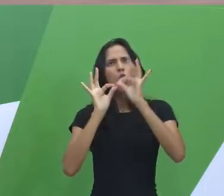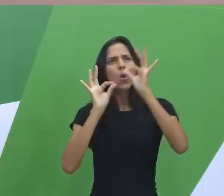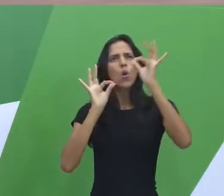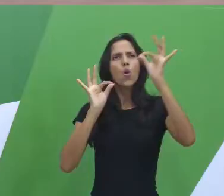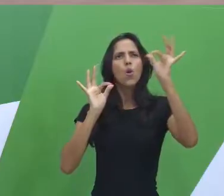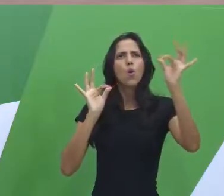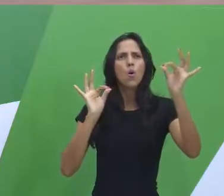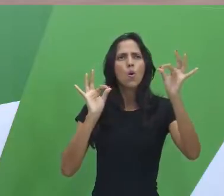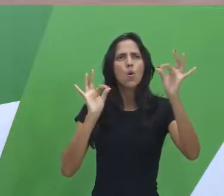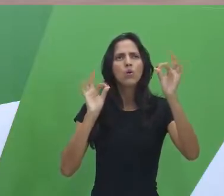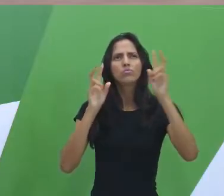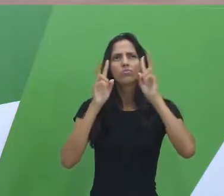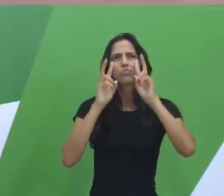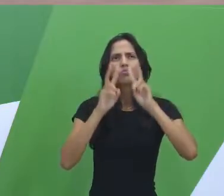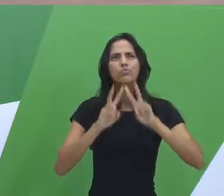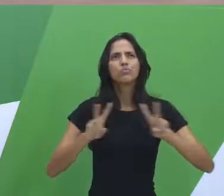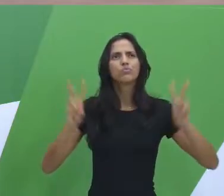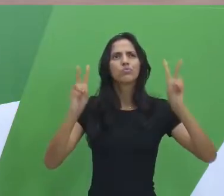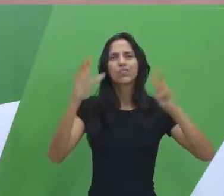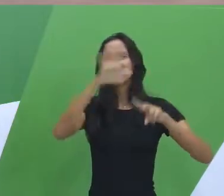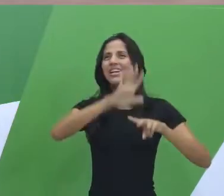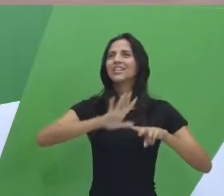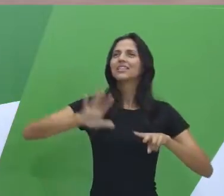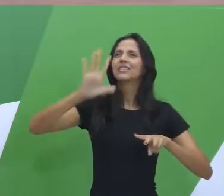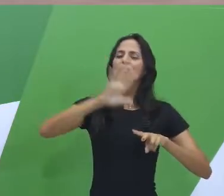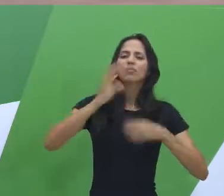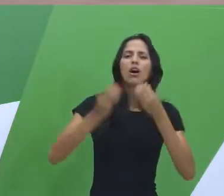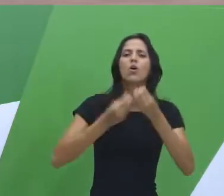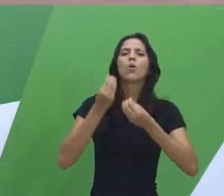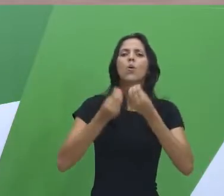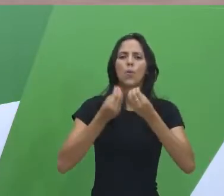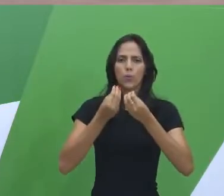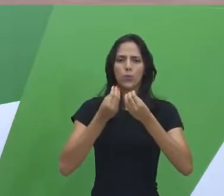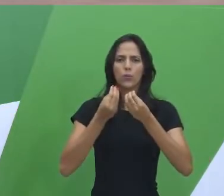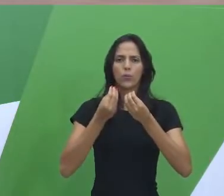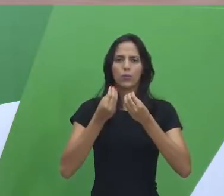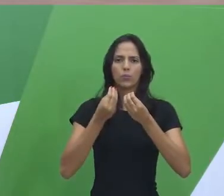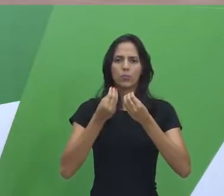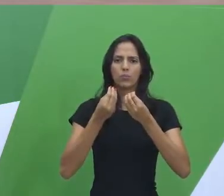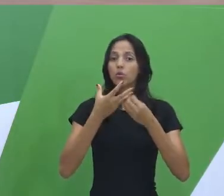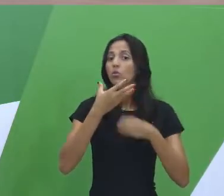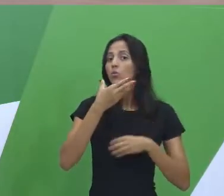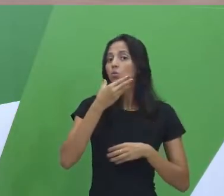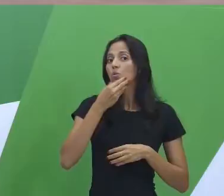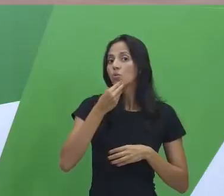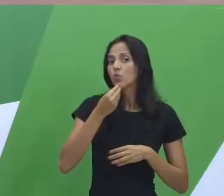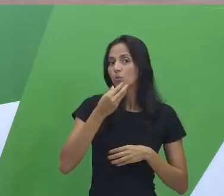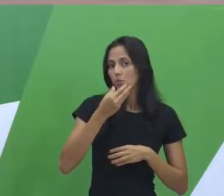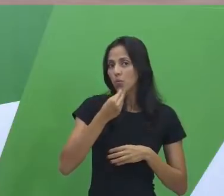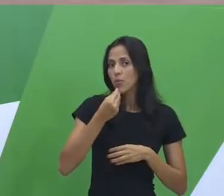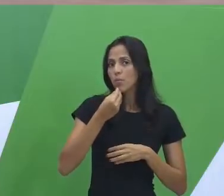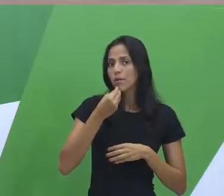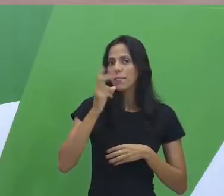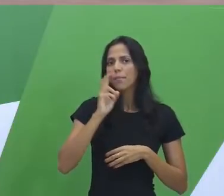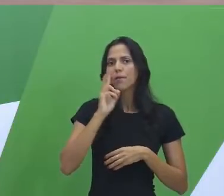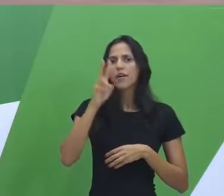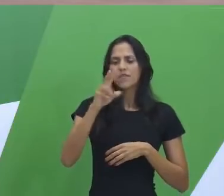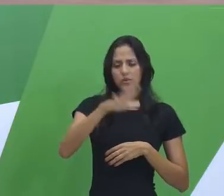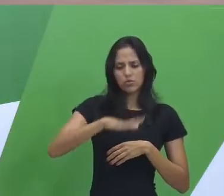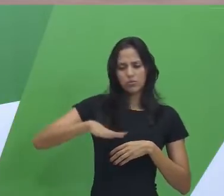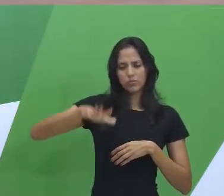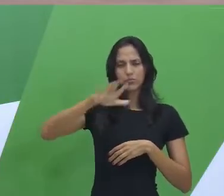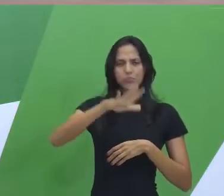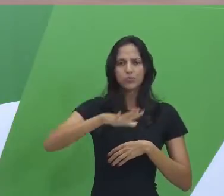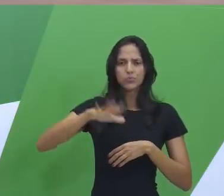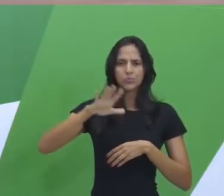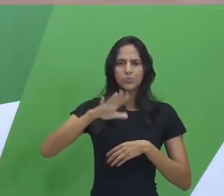o olhar do espaço. O homem, ao olhar para o espaço,